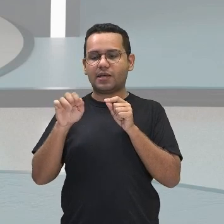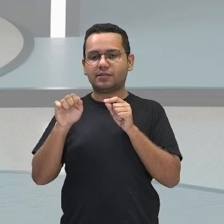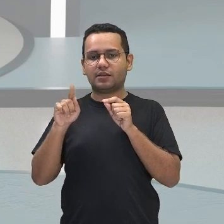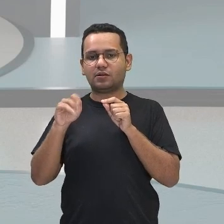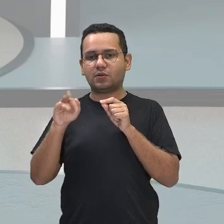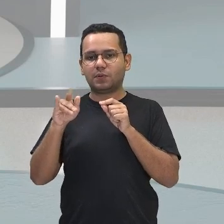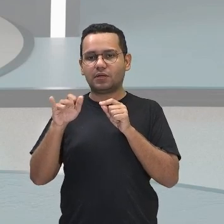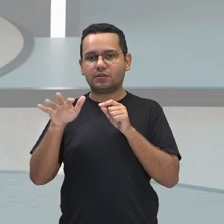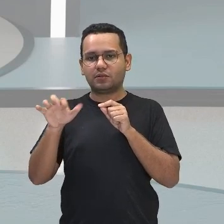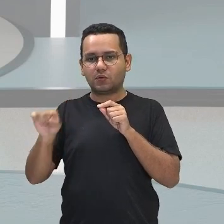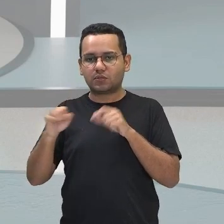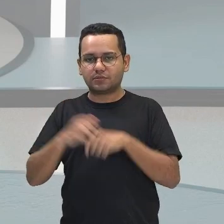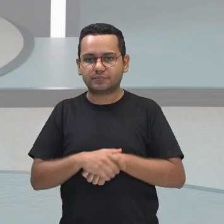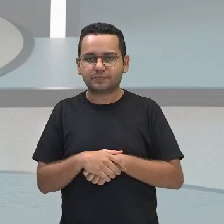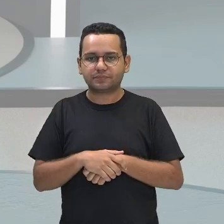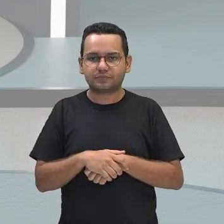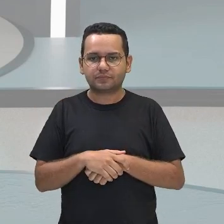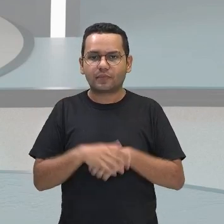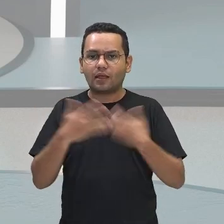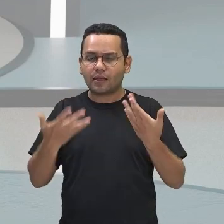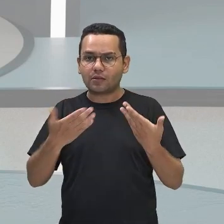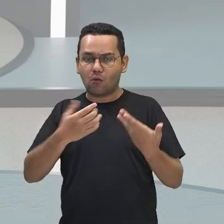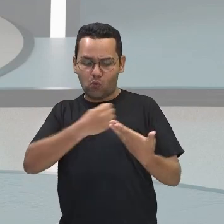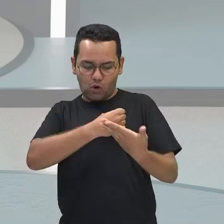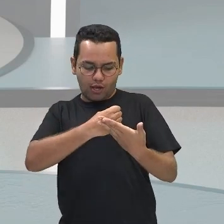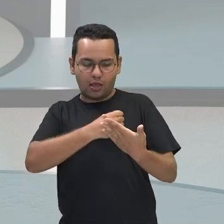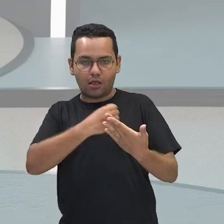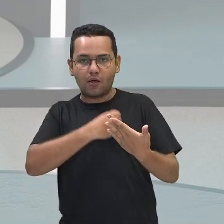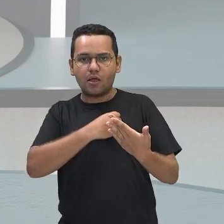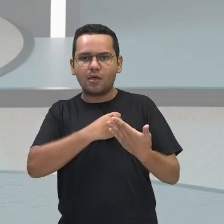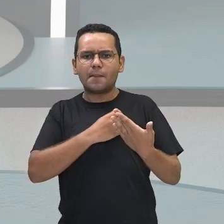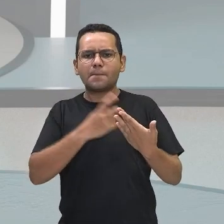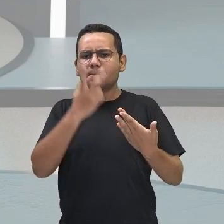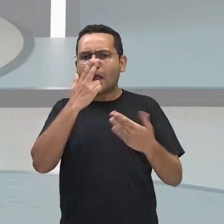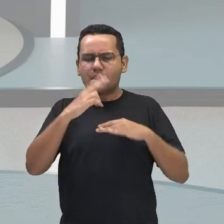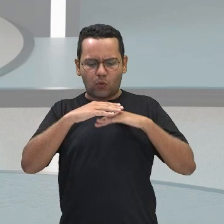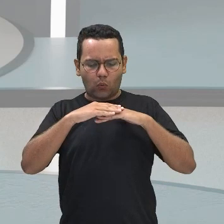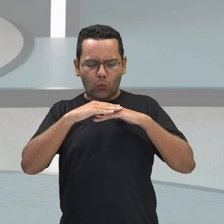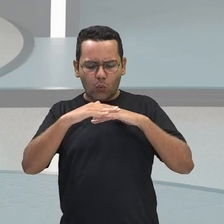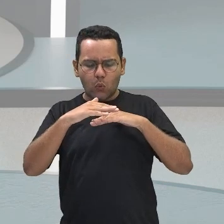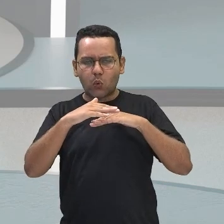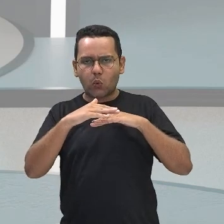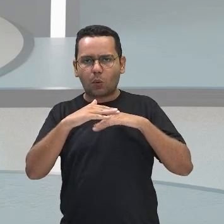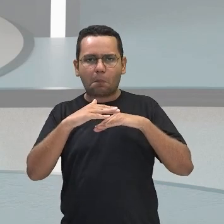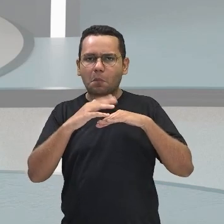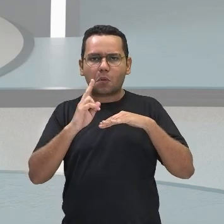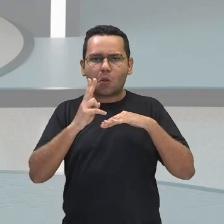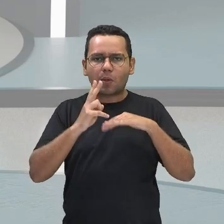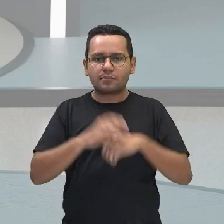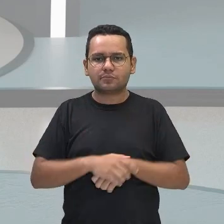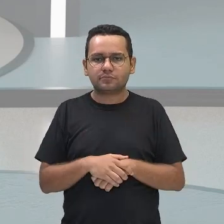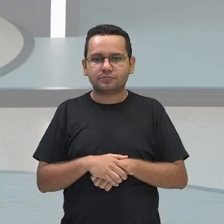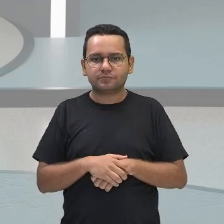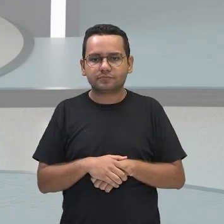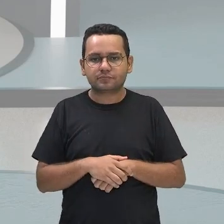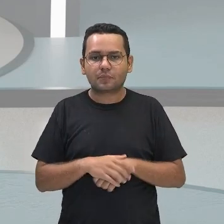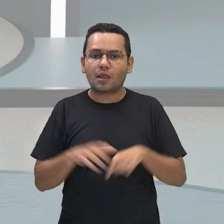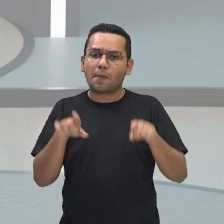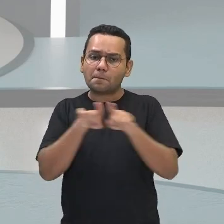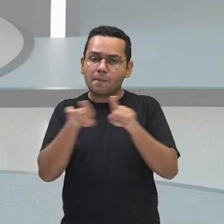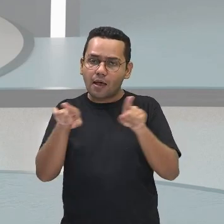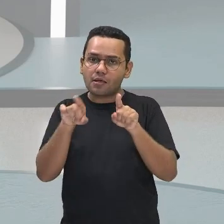frequência cardíaca também mantém ali, né, baixa. Então, esses beta-bloqueadores também são